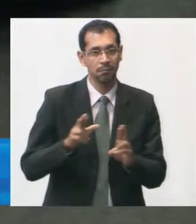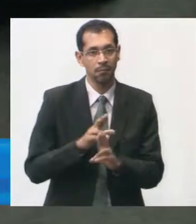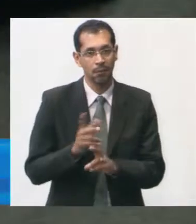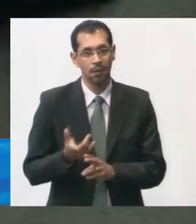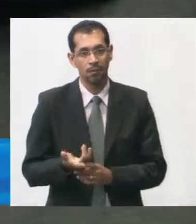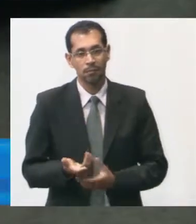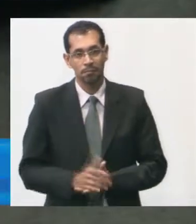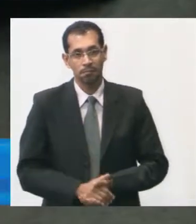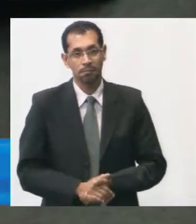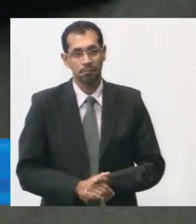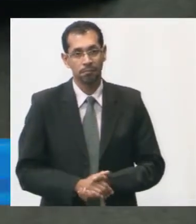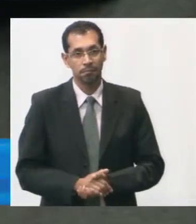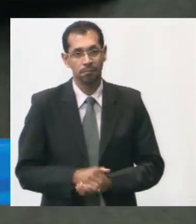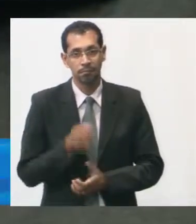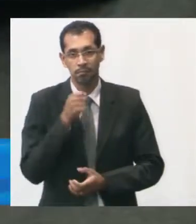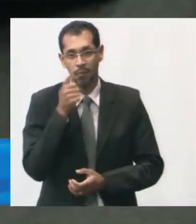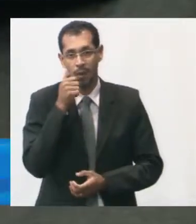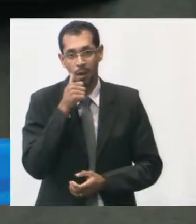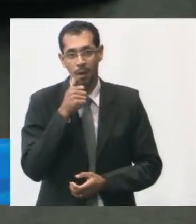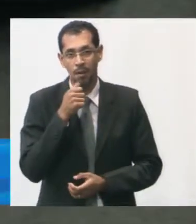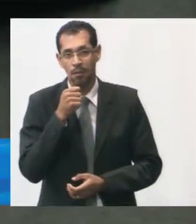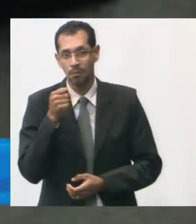quero, vereadores,